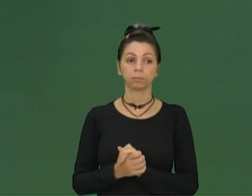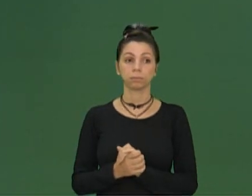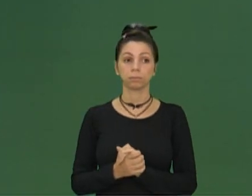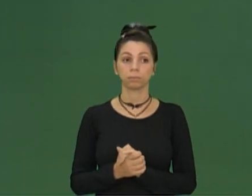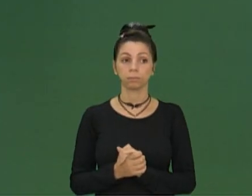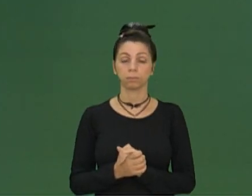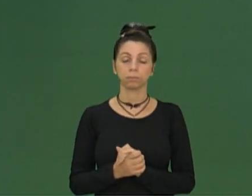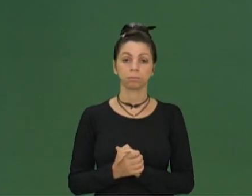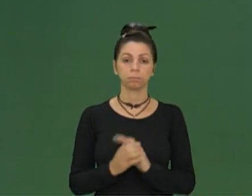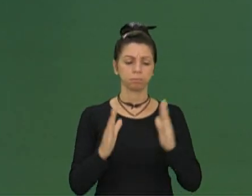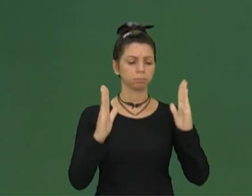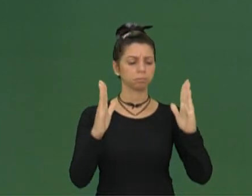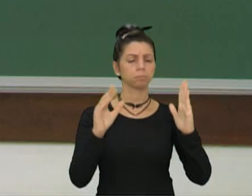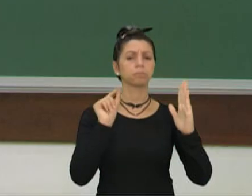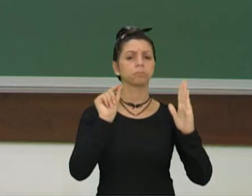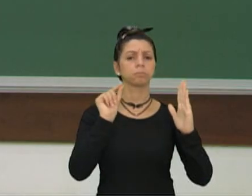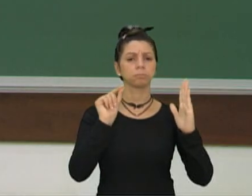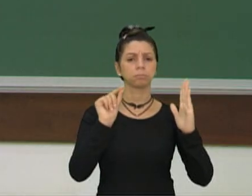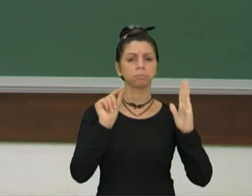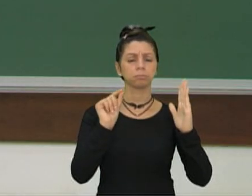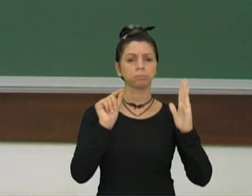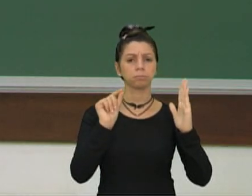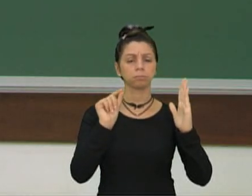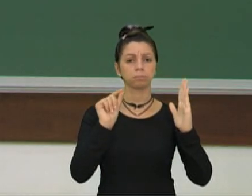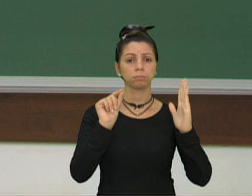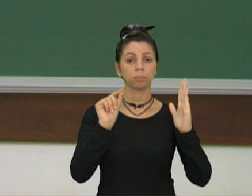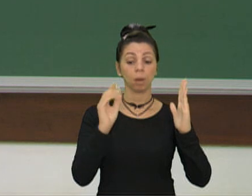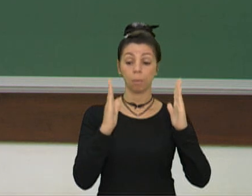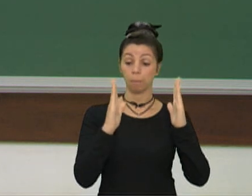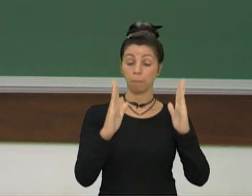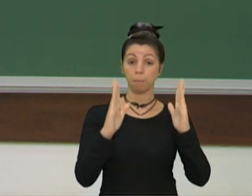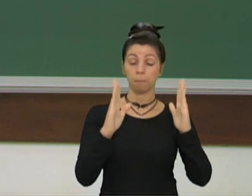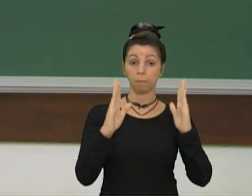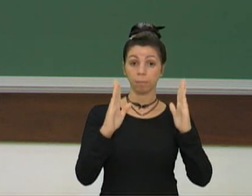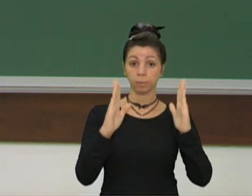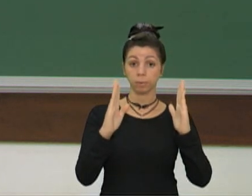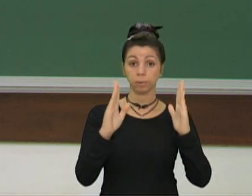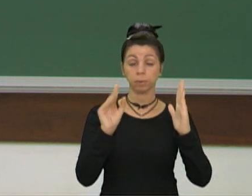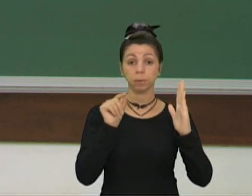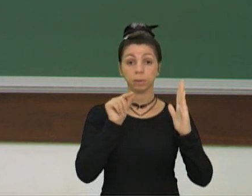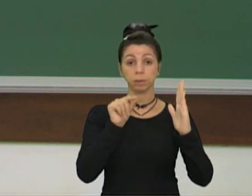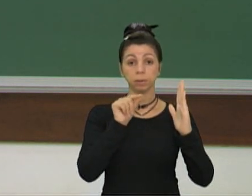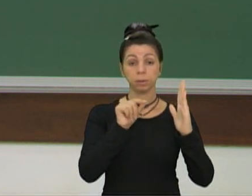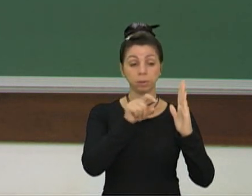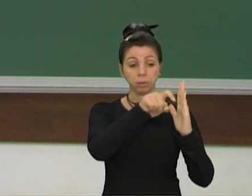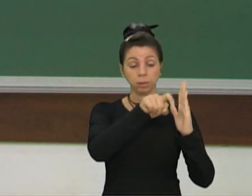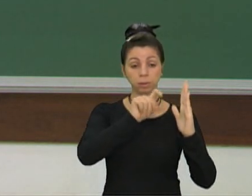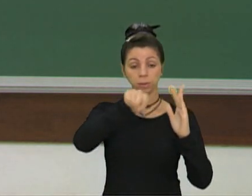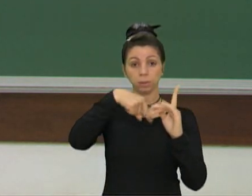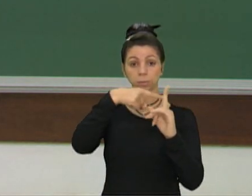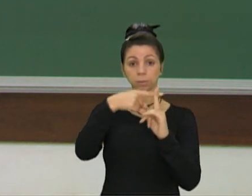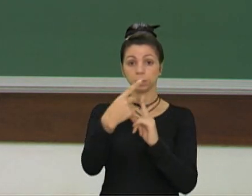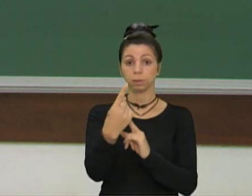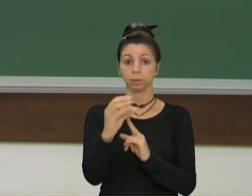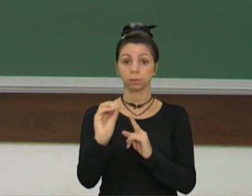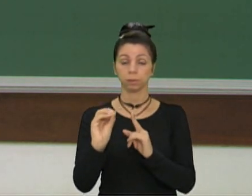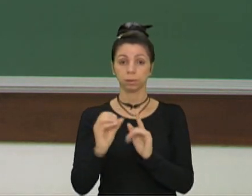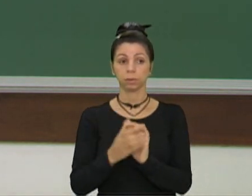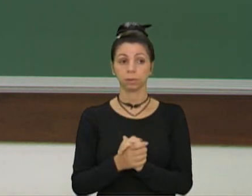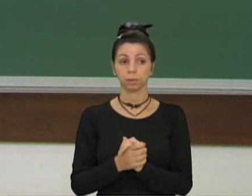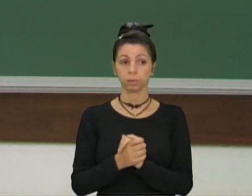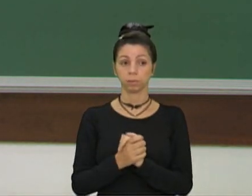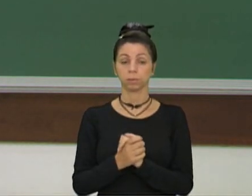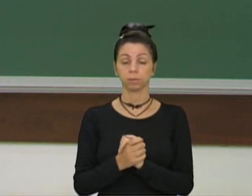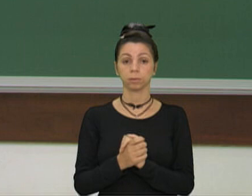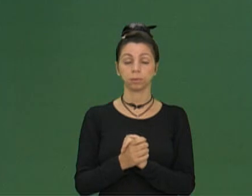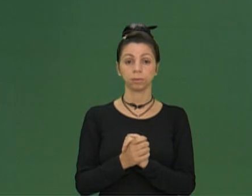aqui, quem é essa incógnita que eu comecei falando? O meu módulo, né? Eu estou trabalhando com ele como se ele fosse uma incógnita. Então, o 2 está